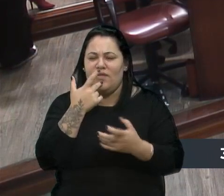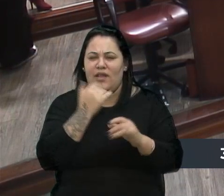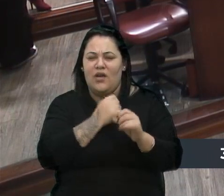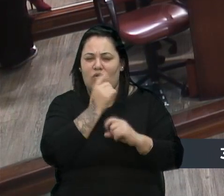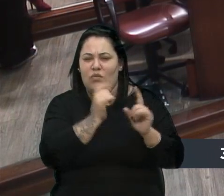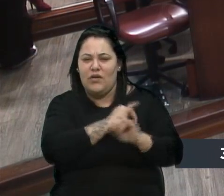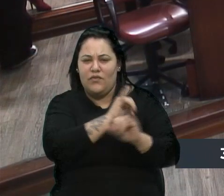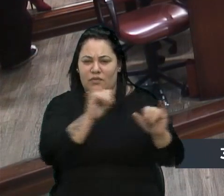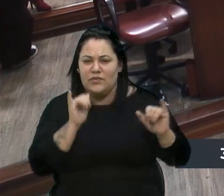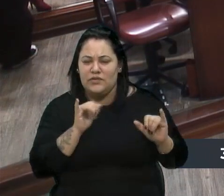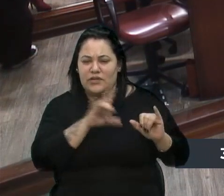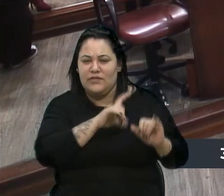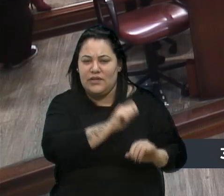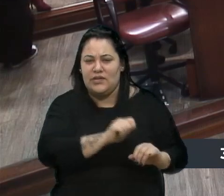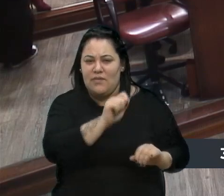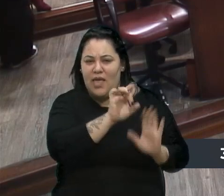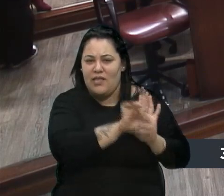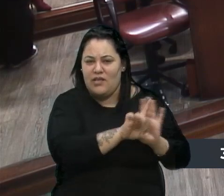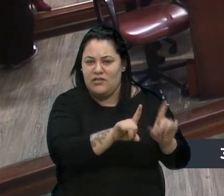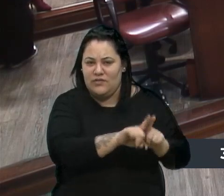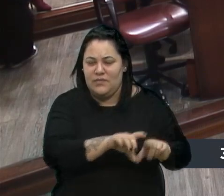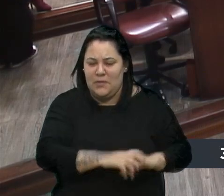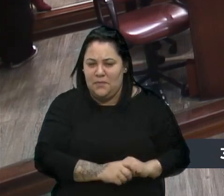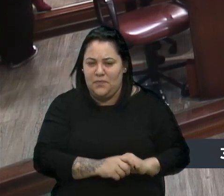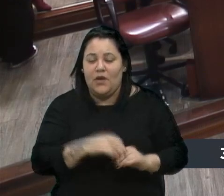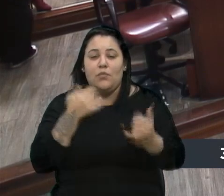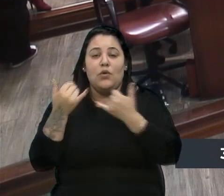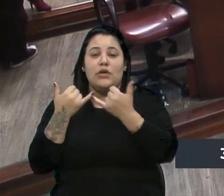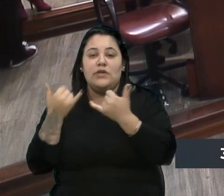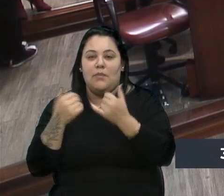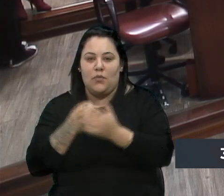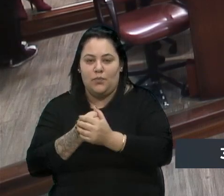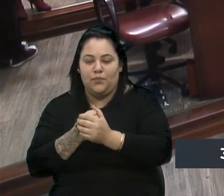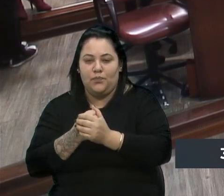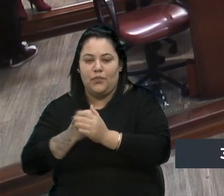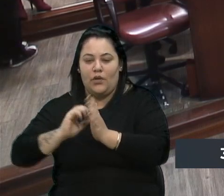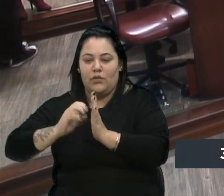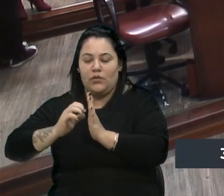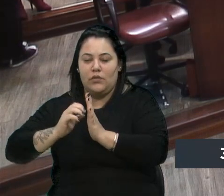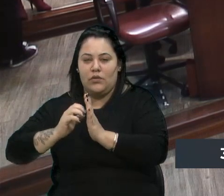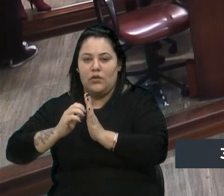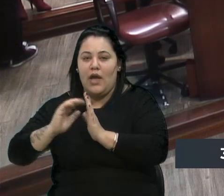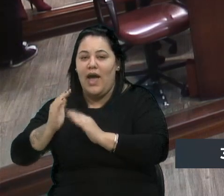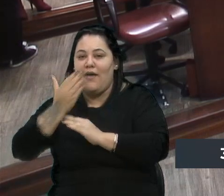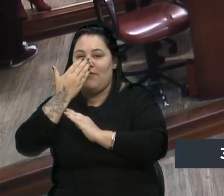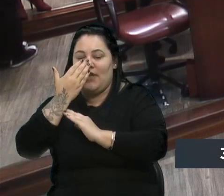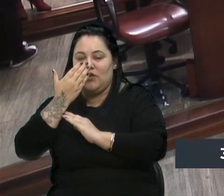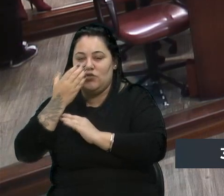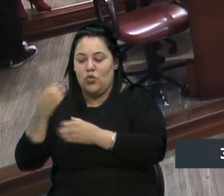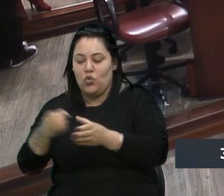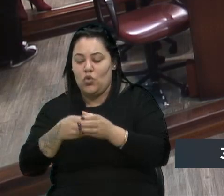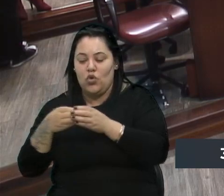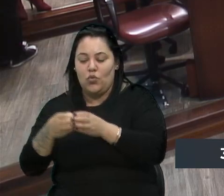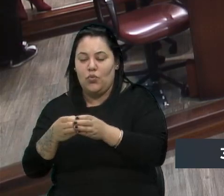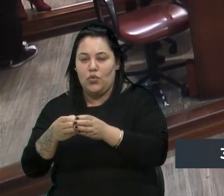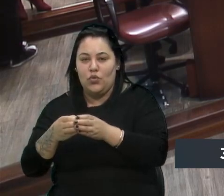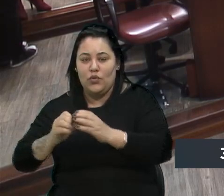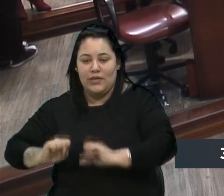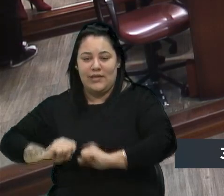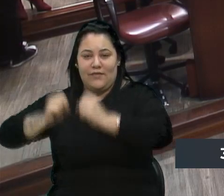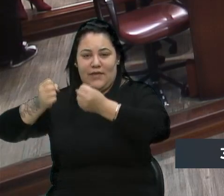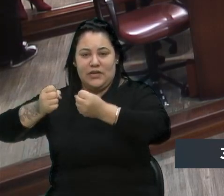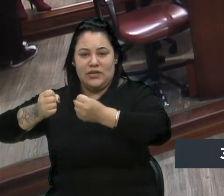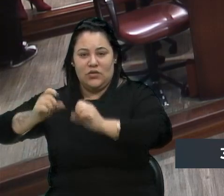da Assembleia Legislativa. Por exemplo, a Frente Parlamentar de Defesa do Empreendedorismo, ela foi